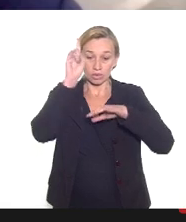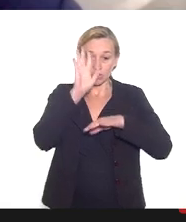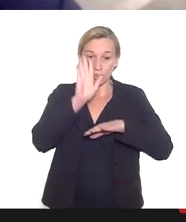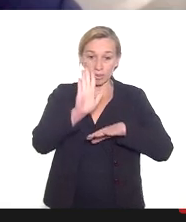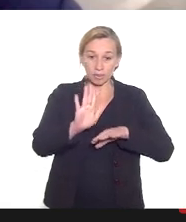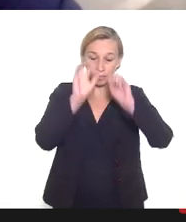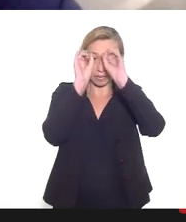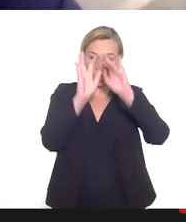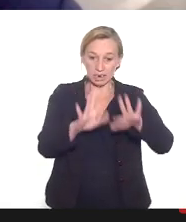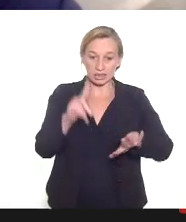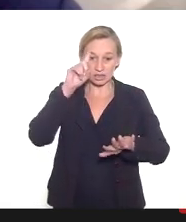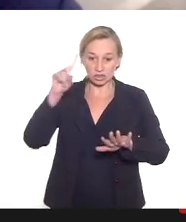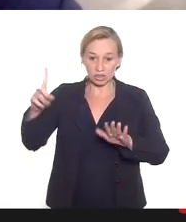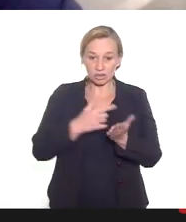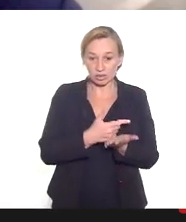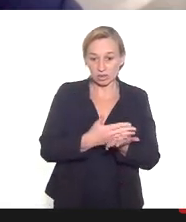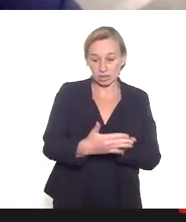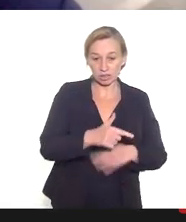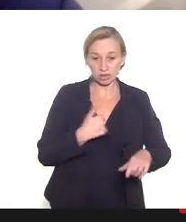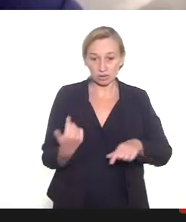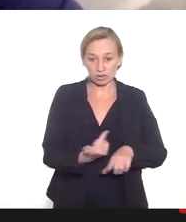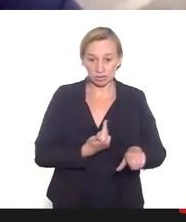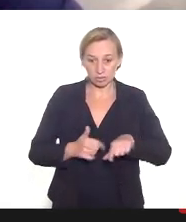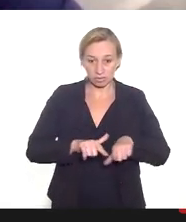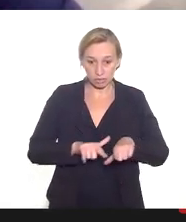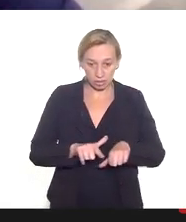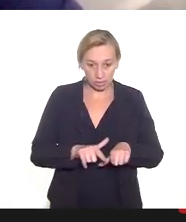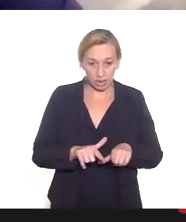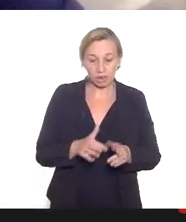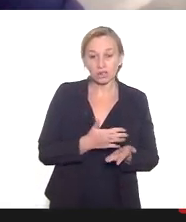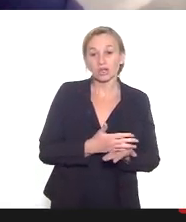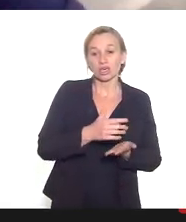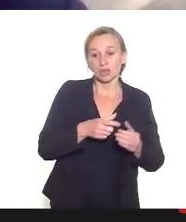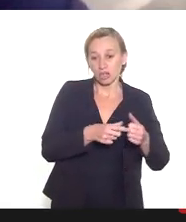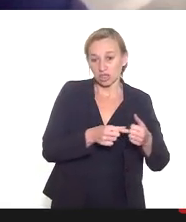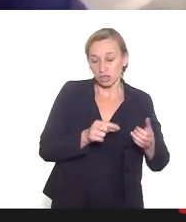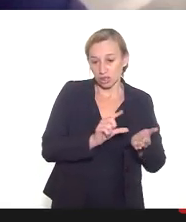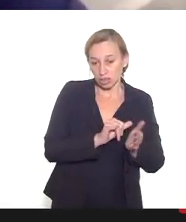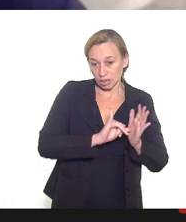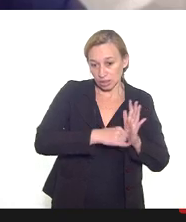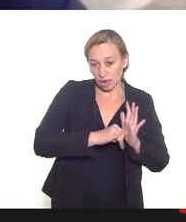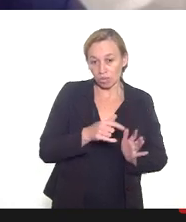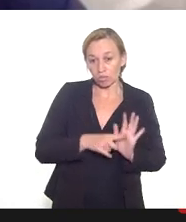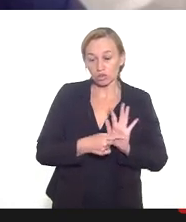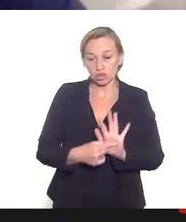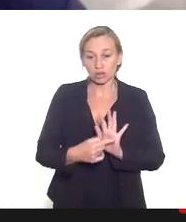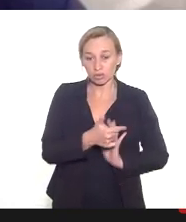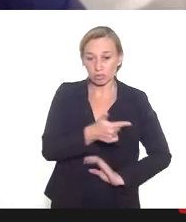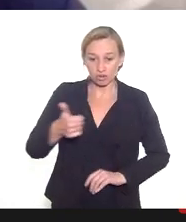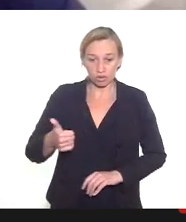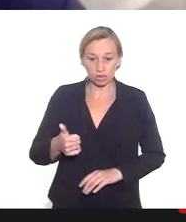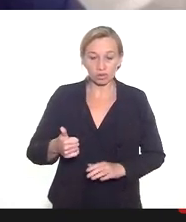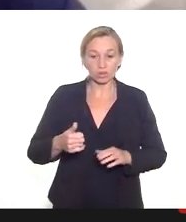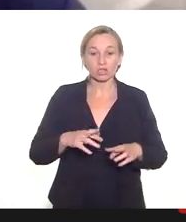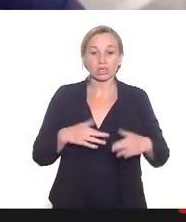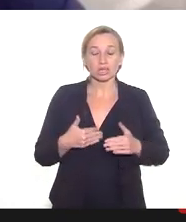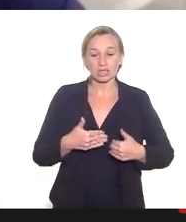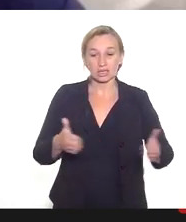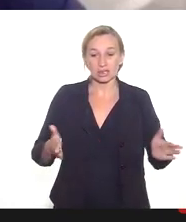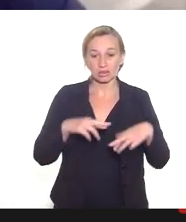regimental conforme edital publicado em 24 de junho de 2021 declaro aberto trabalhos da audiência